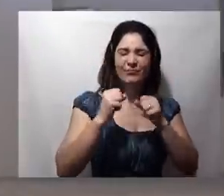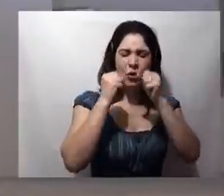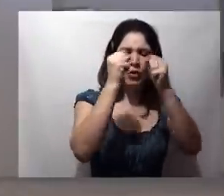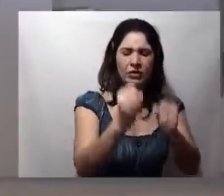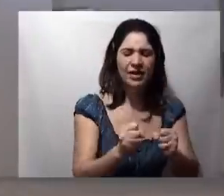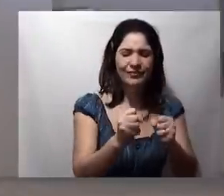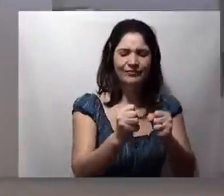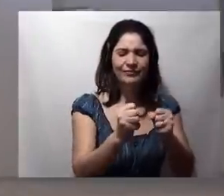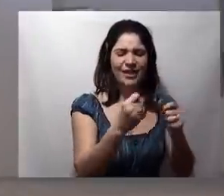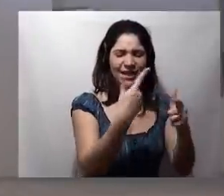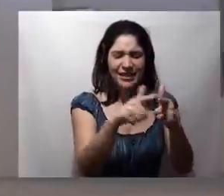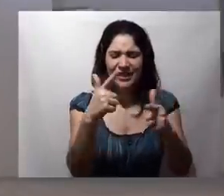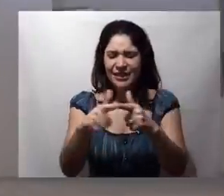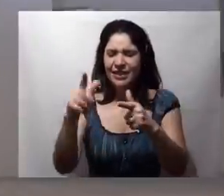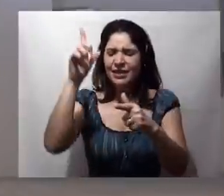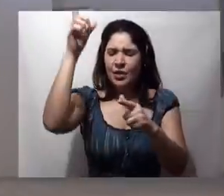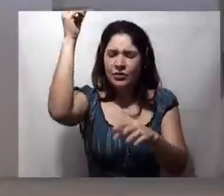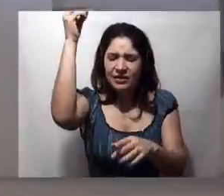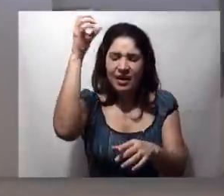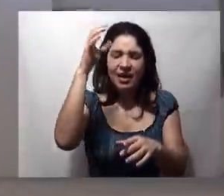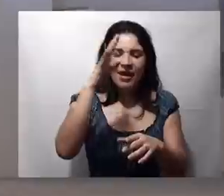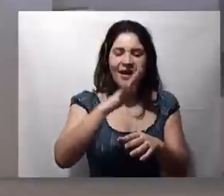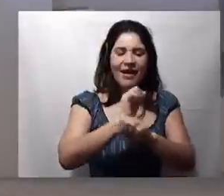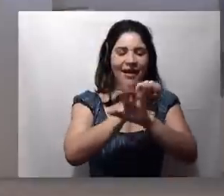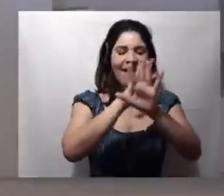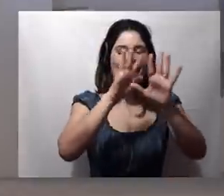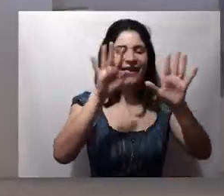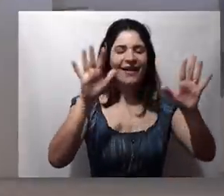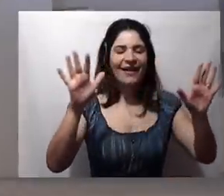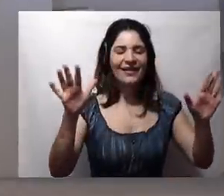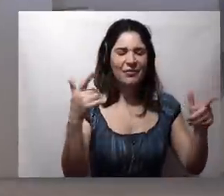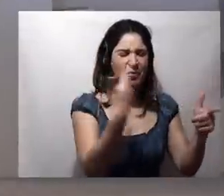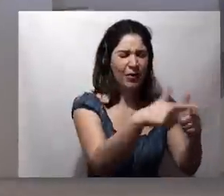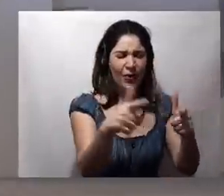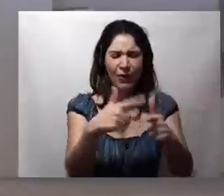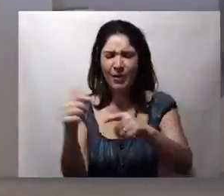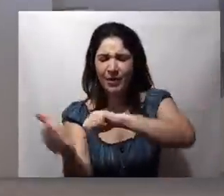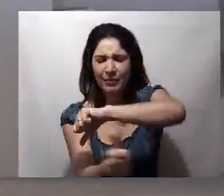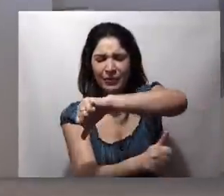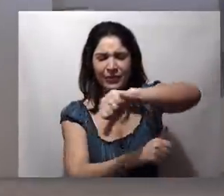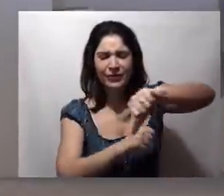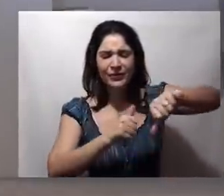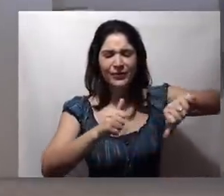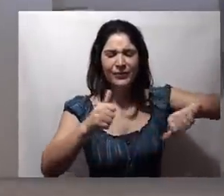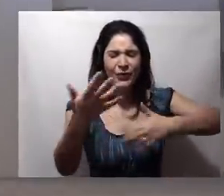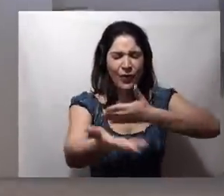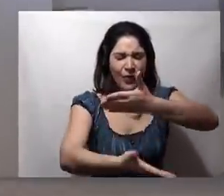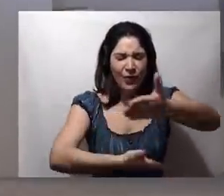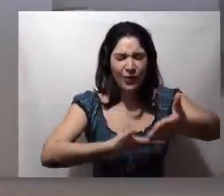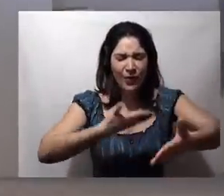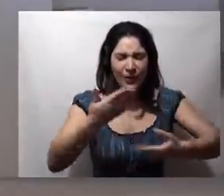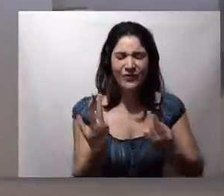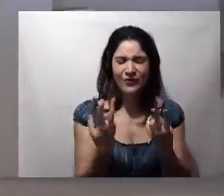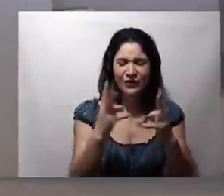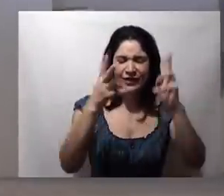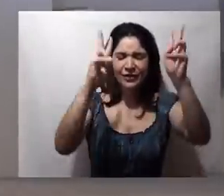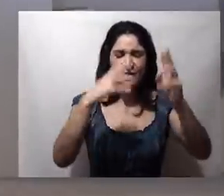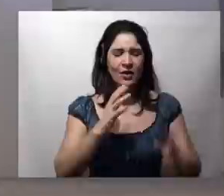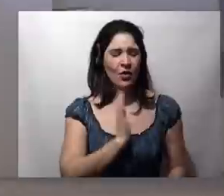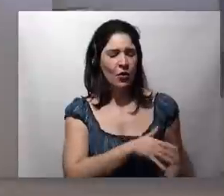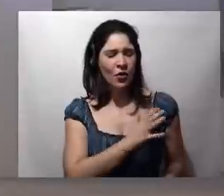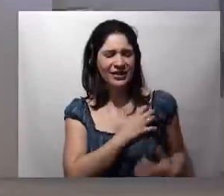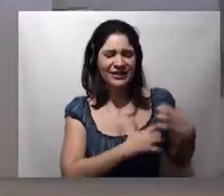luz na nossa escuridão o deus que cria caminhos no deserto o deus que parte fica corações atribulados